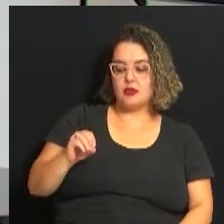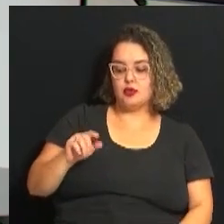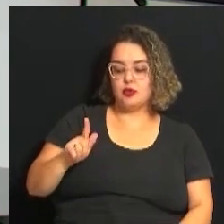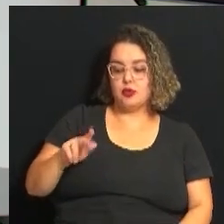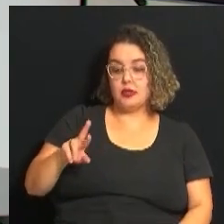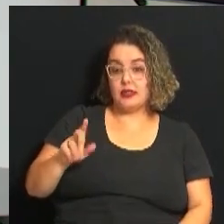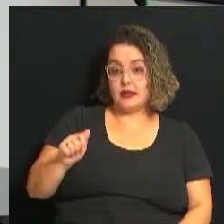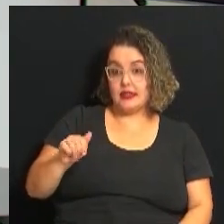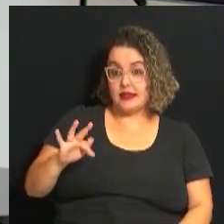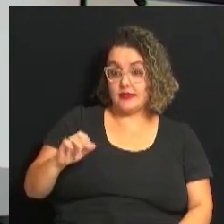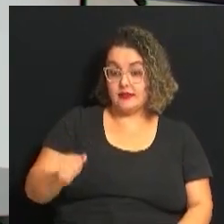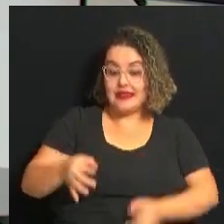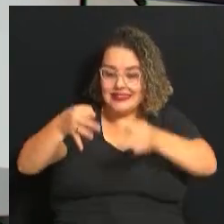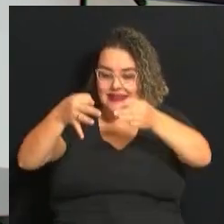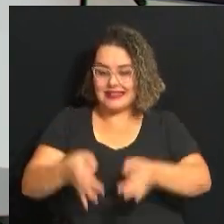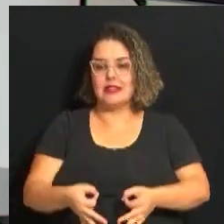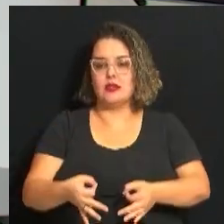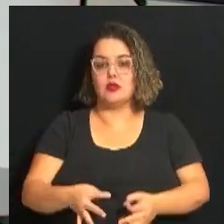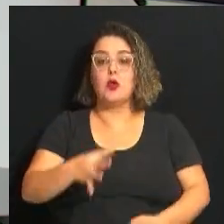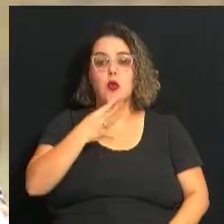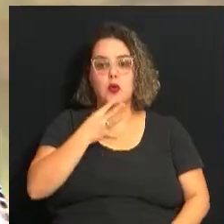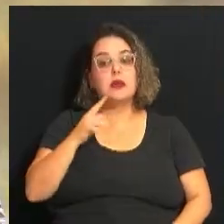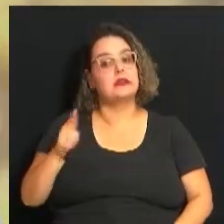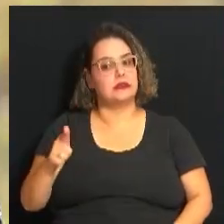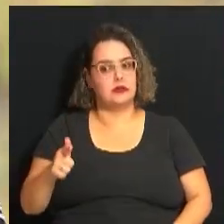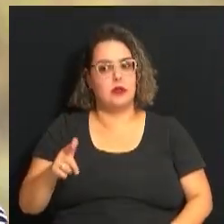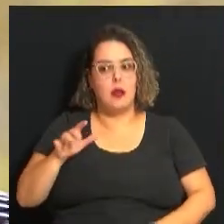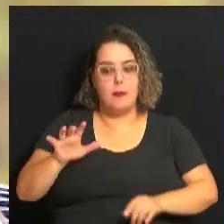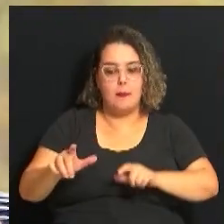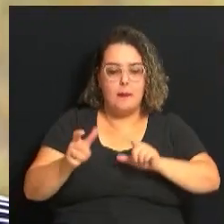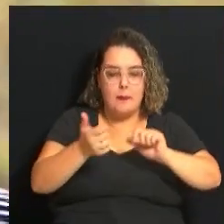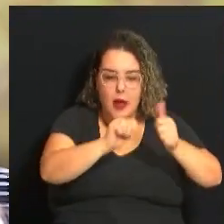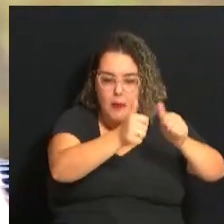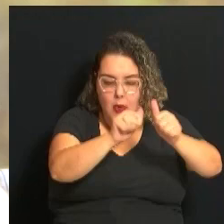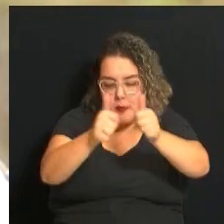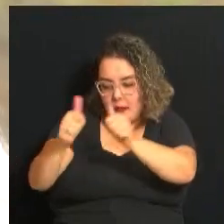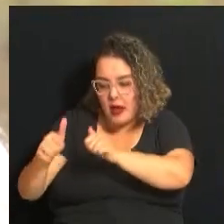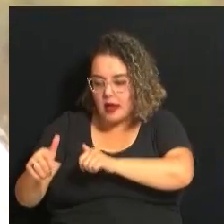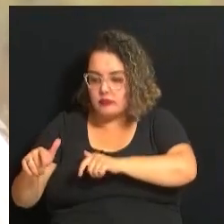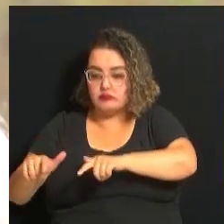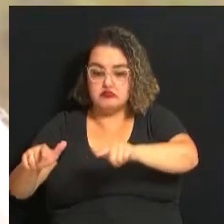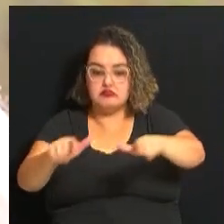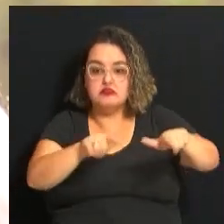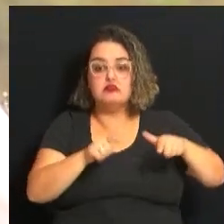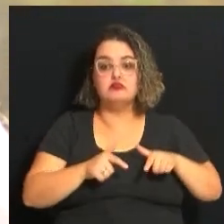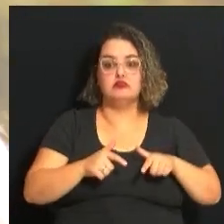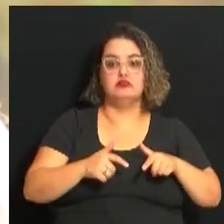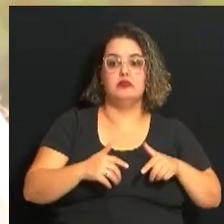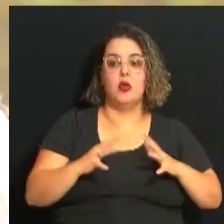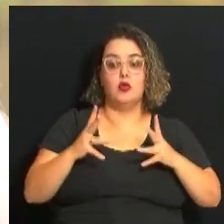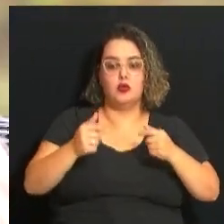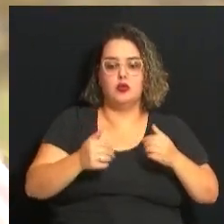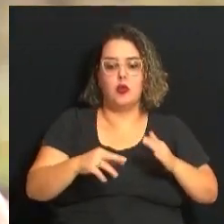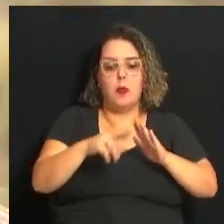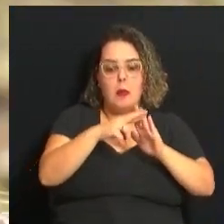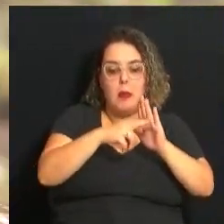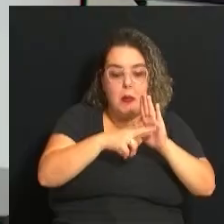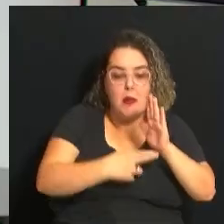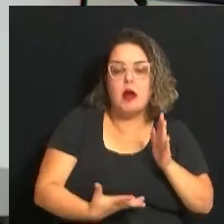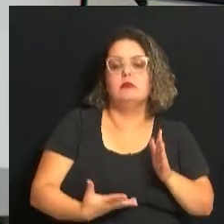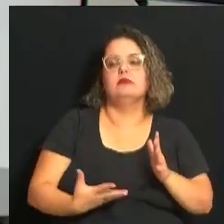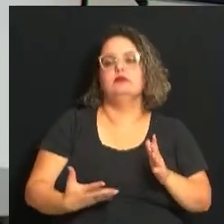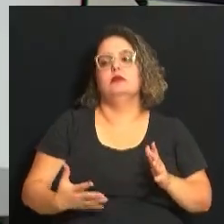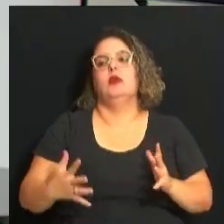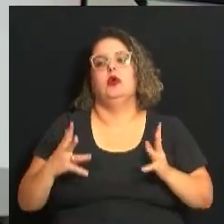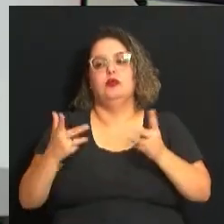um sistema de informação geográfica onde você faz análises espaciais para saber como é essa distribuição, a roteirização. Isso tudo é o cartógrafo que atua também. Então